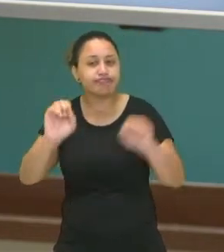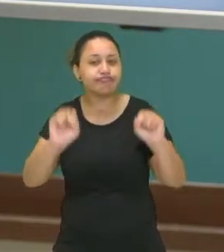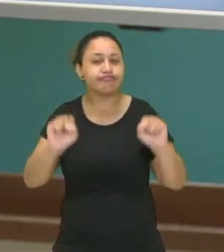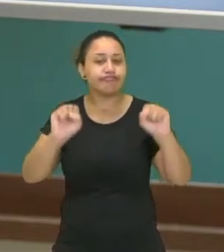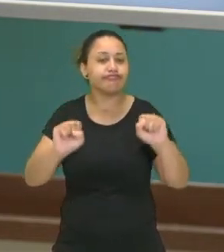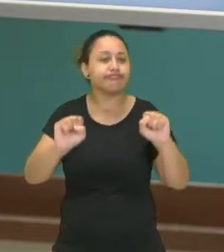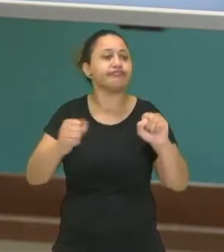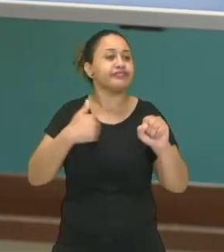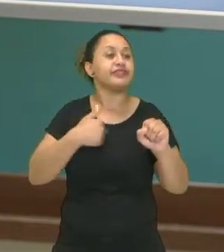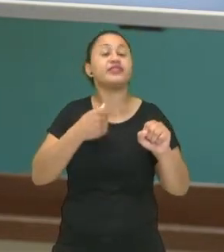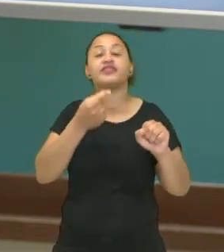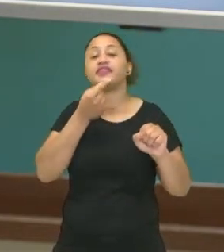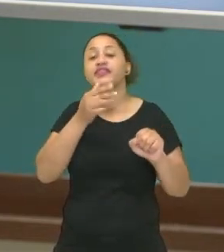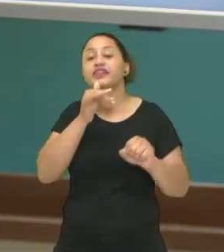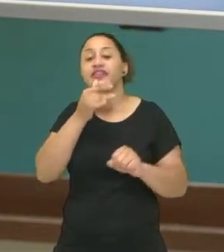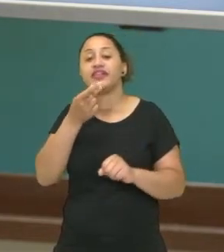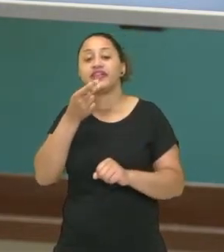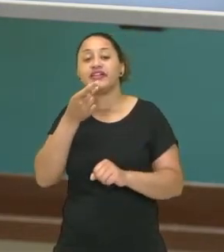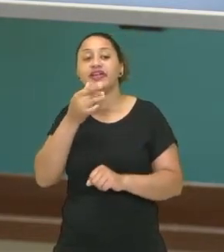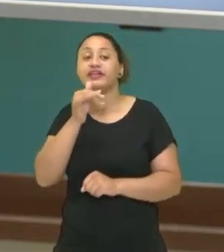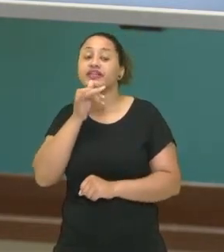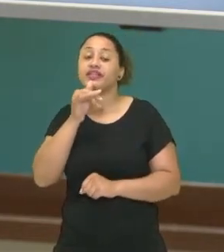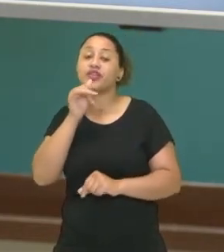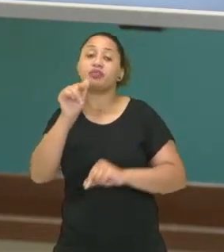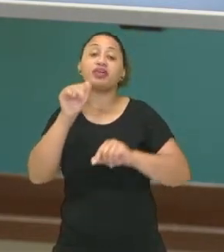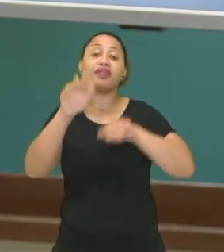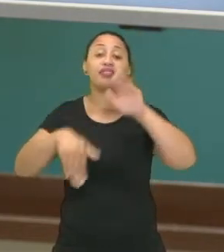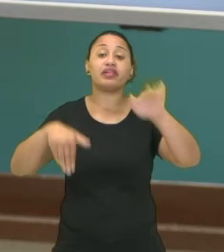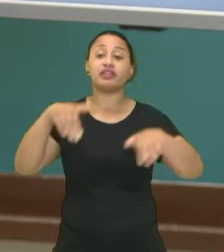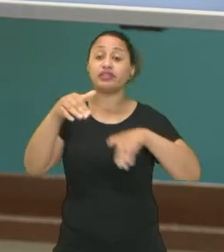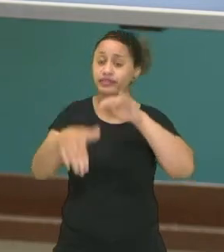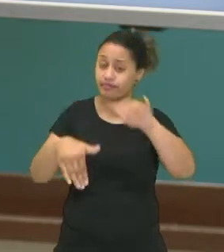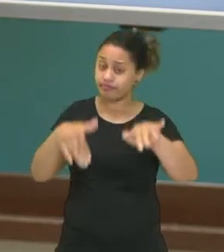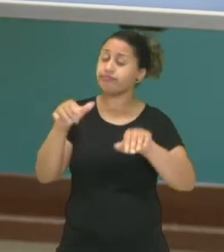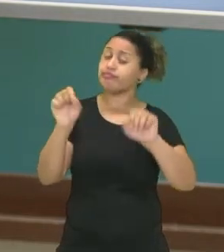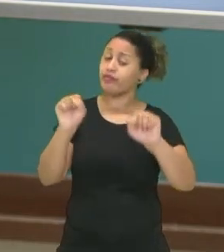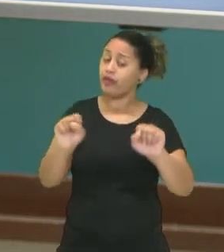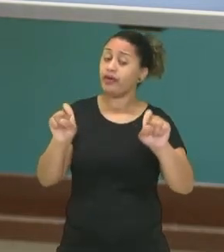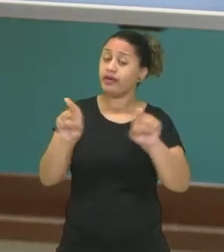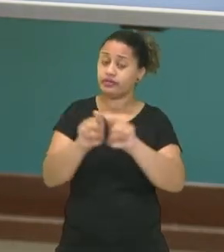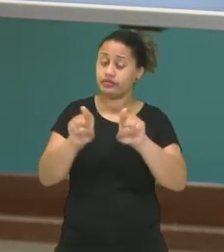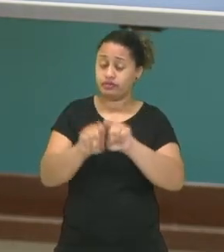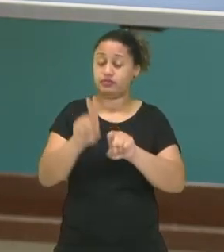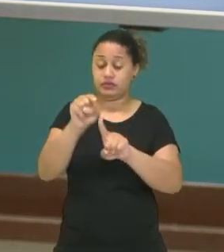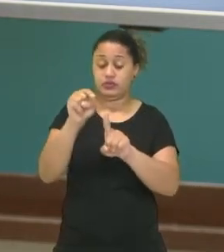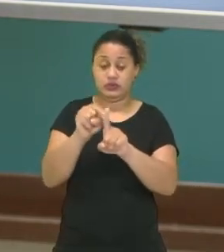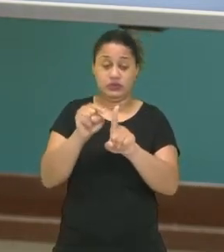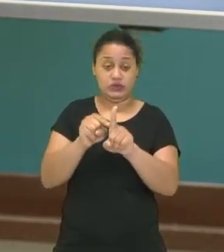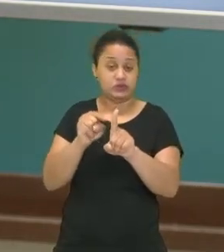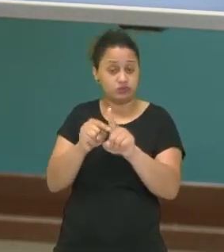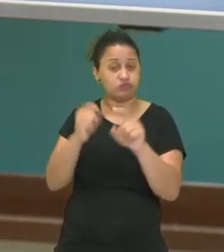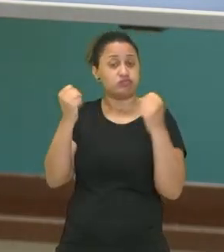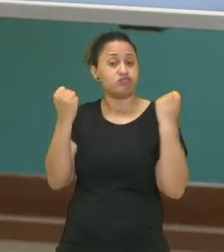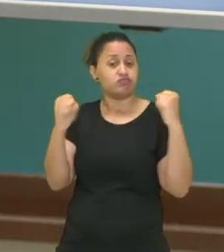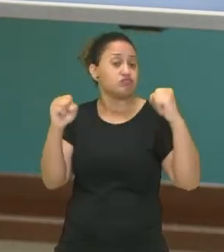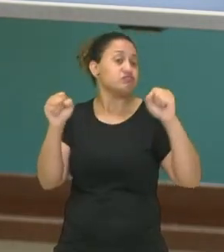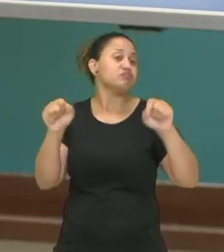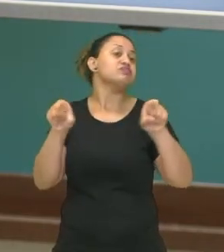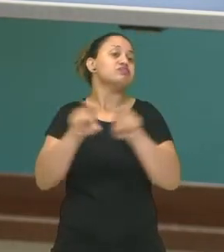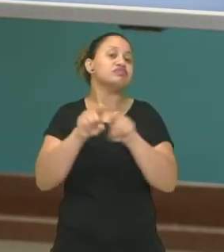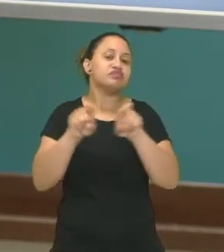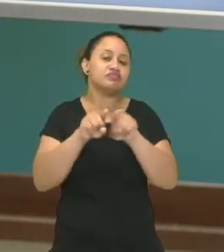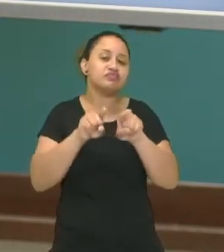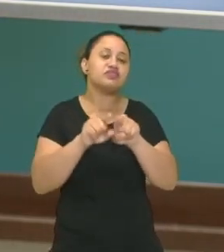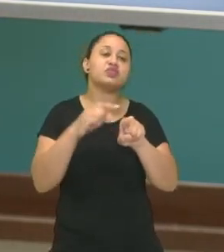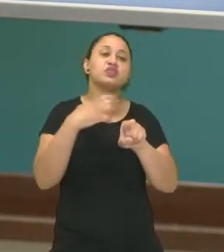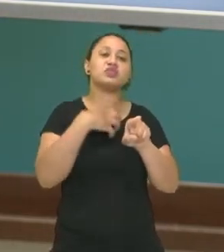citar como exemplo aí a natação, né? A natação pode ser, sim, considerada uma forma de ginástica, uma